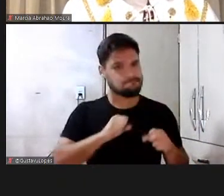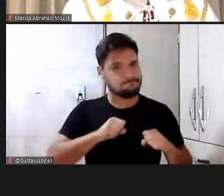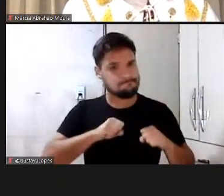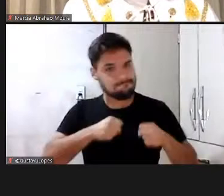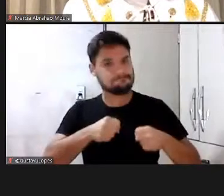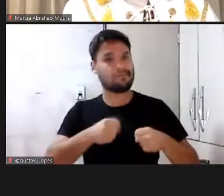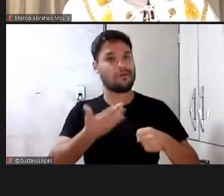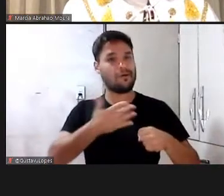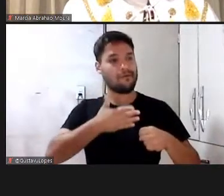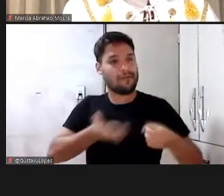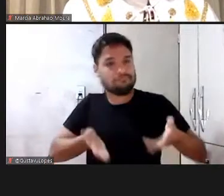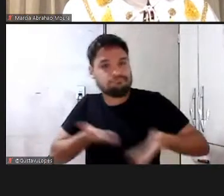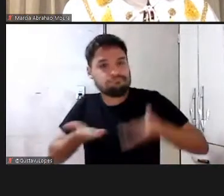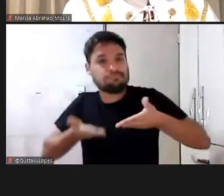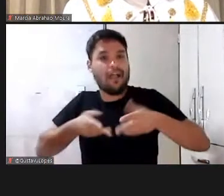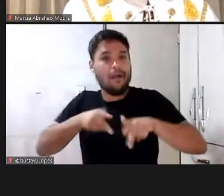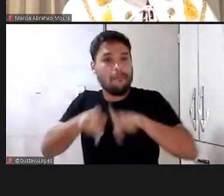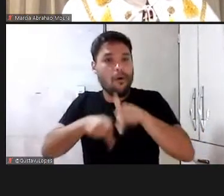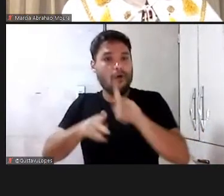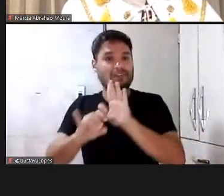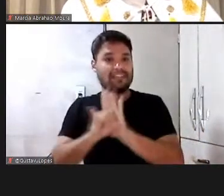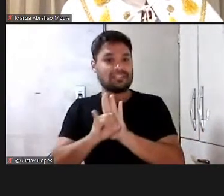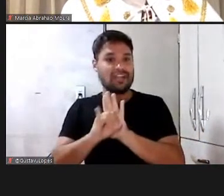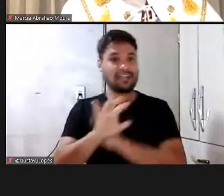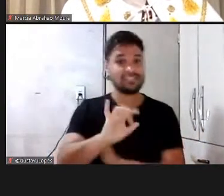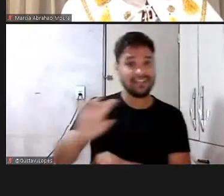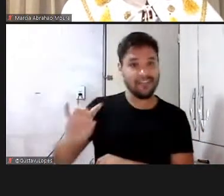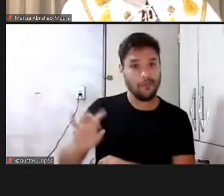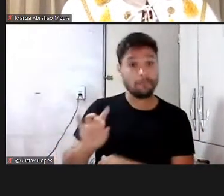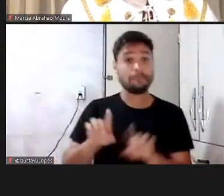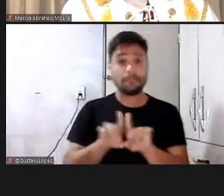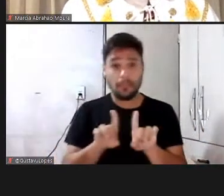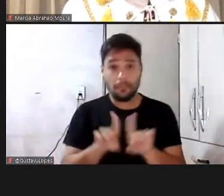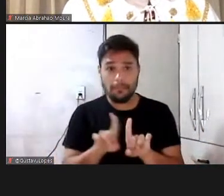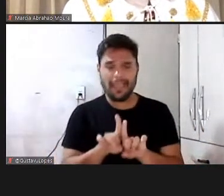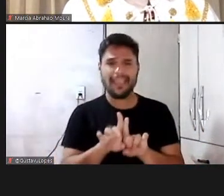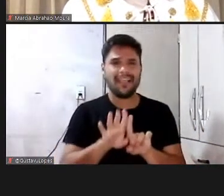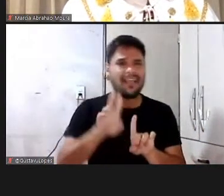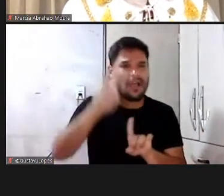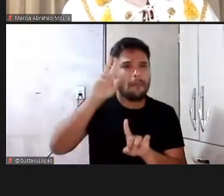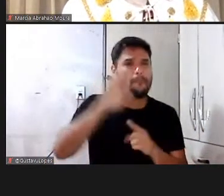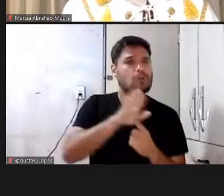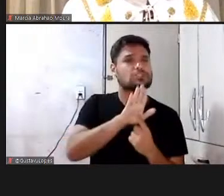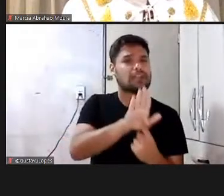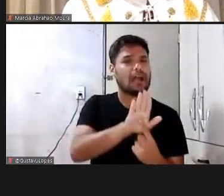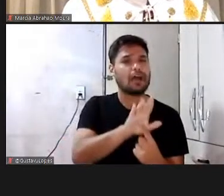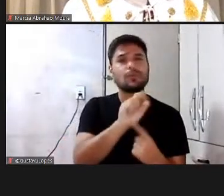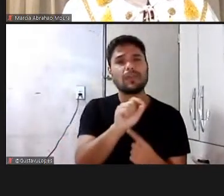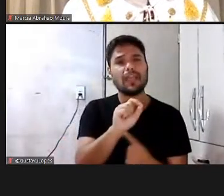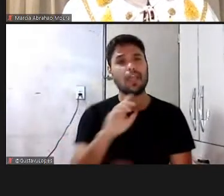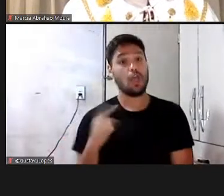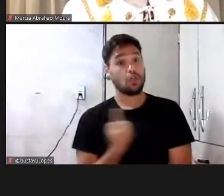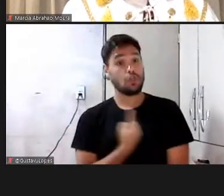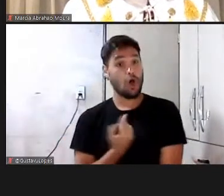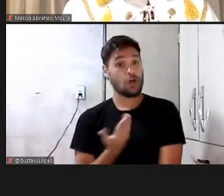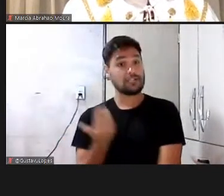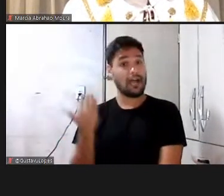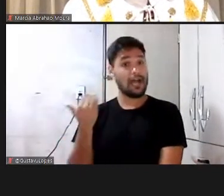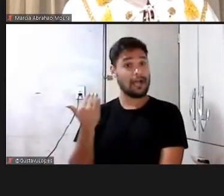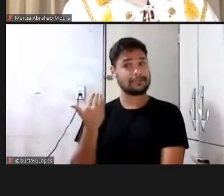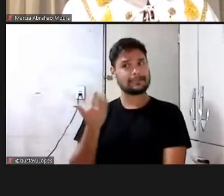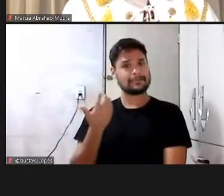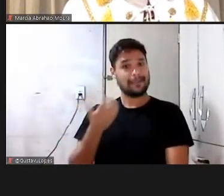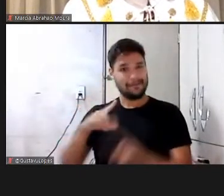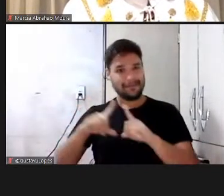dos povos, vinculando aquela parte da nossa história em que estávamos engajados na busca de